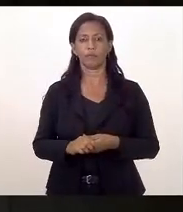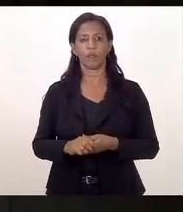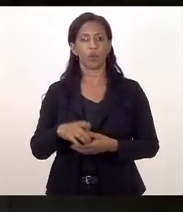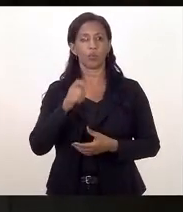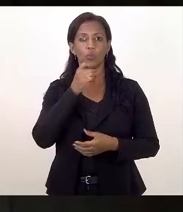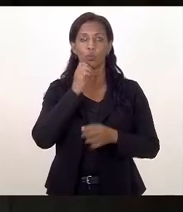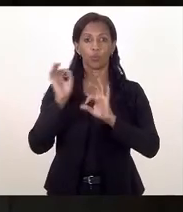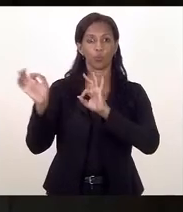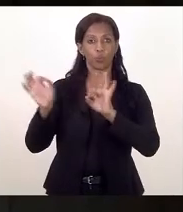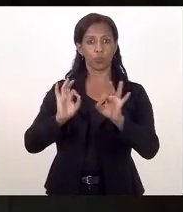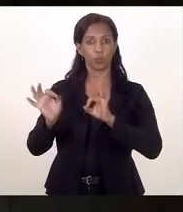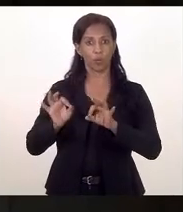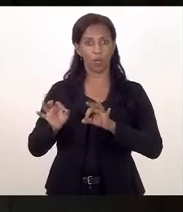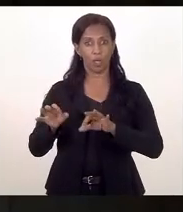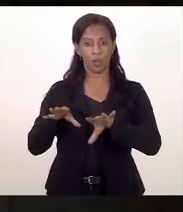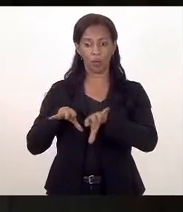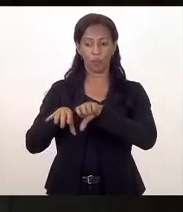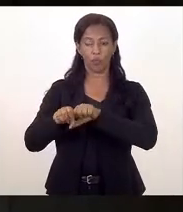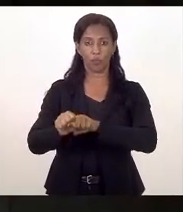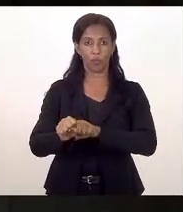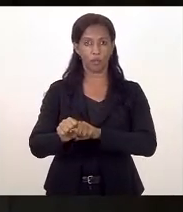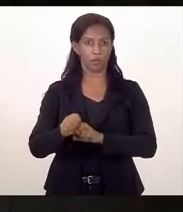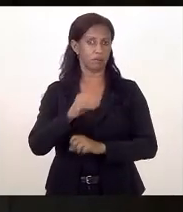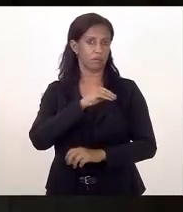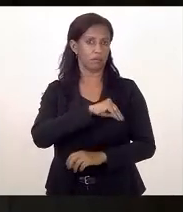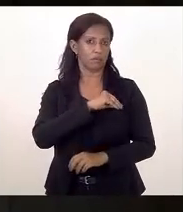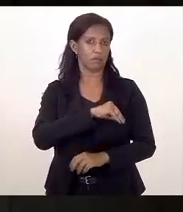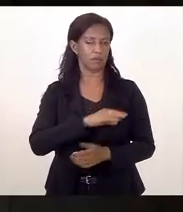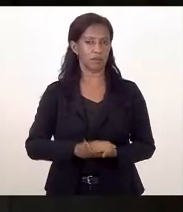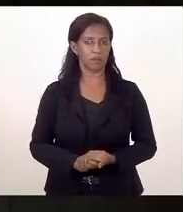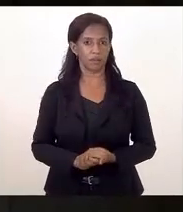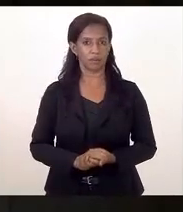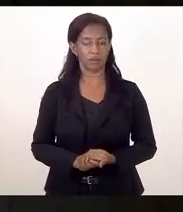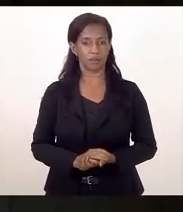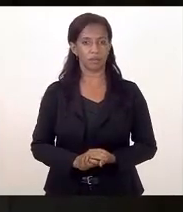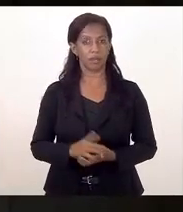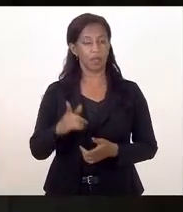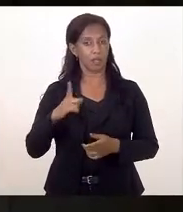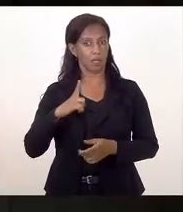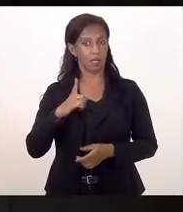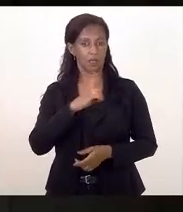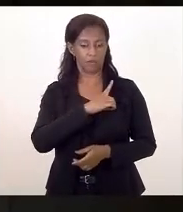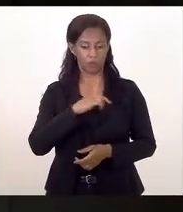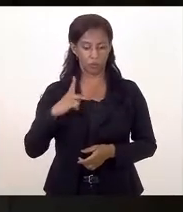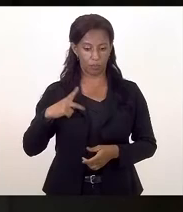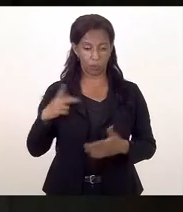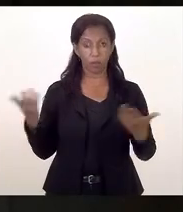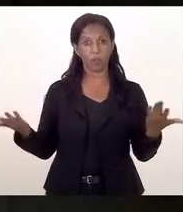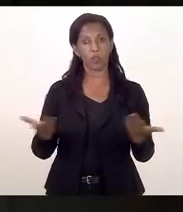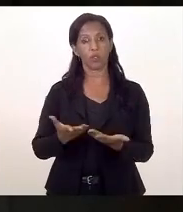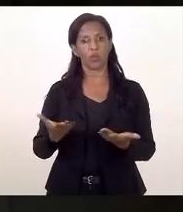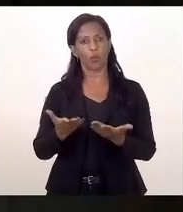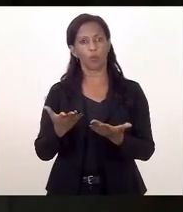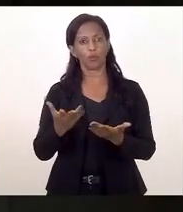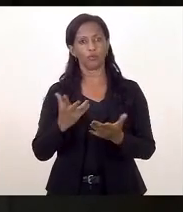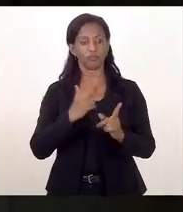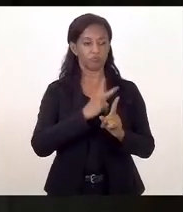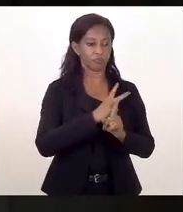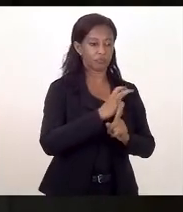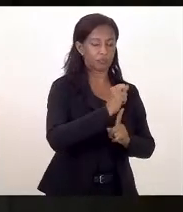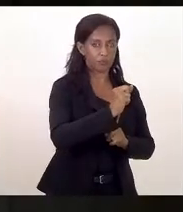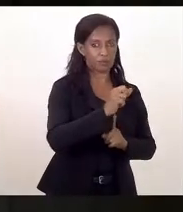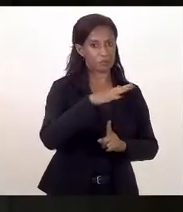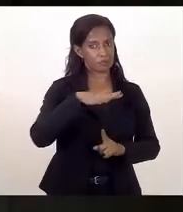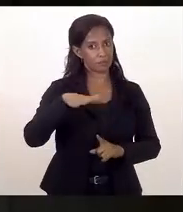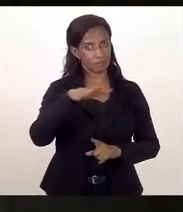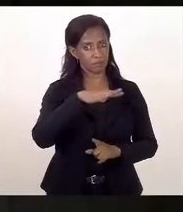plano de cargos, carreiras e salários. Os servidores da Defensoria Pública, que hoje a gente começou a superar esse cenário,